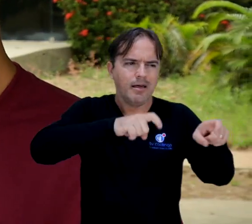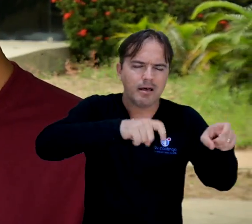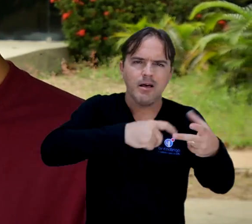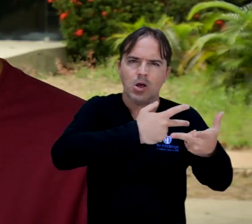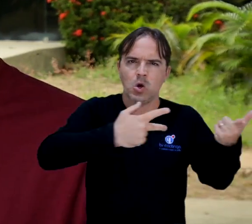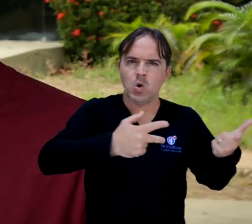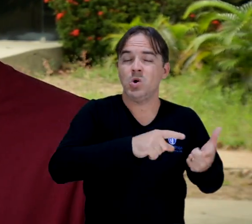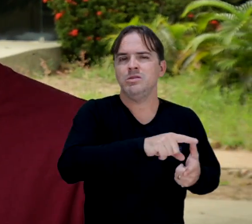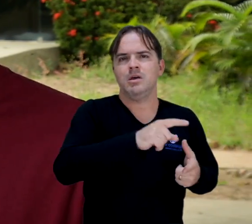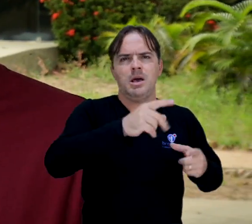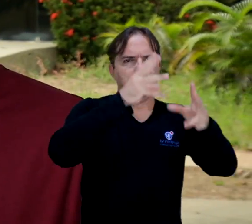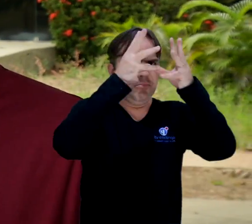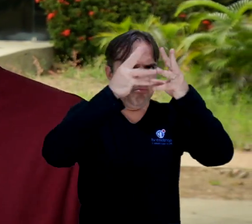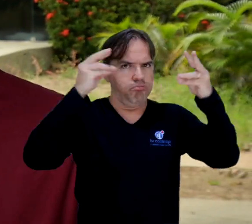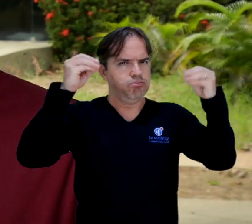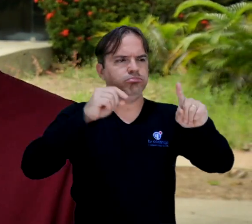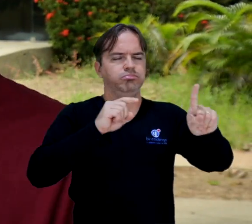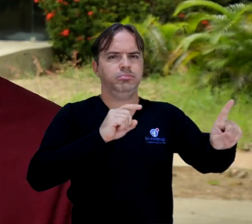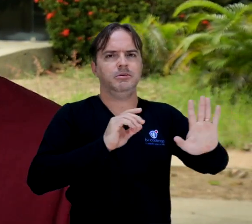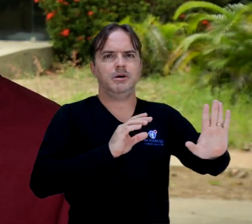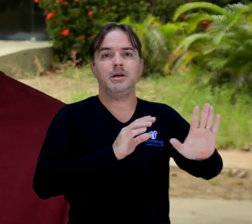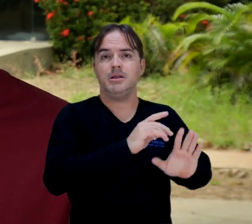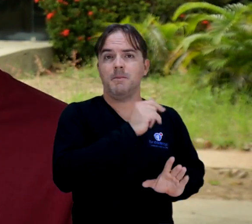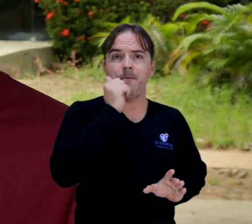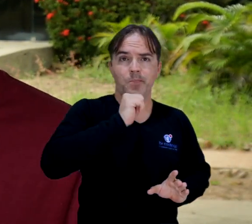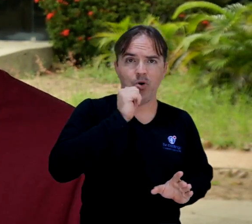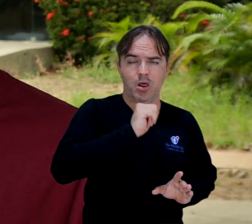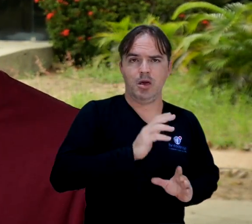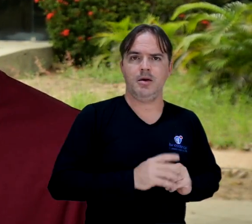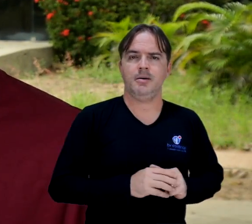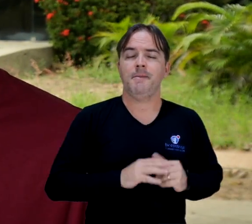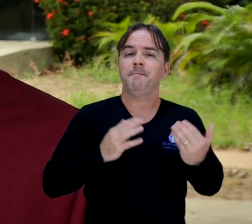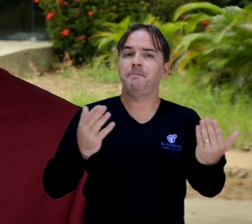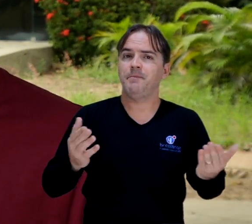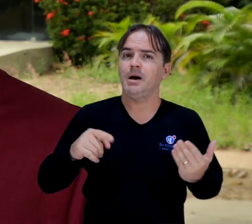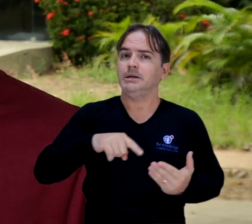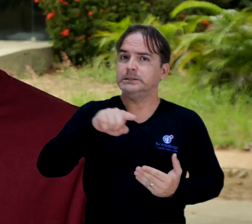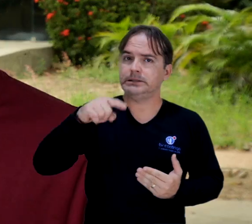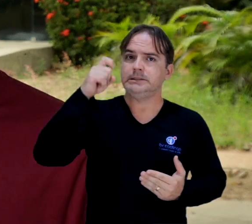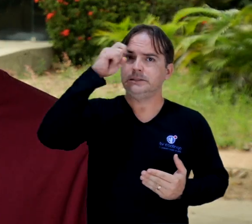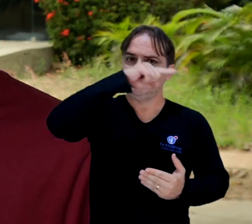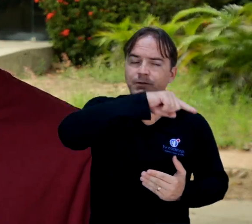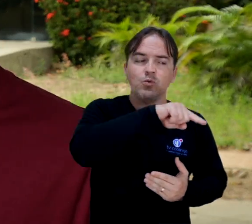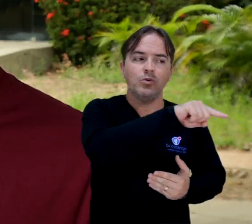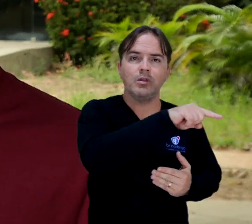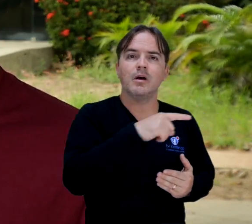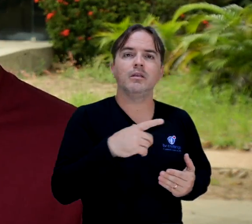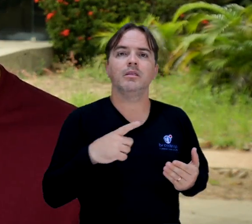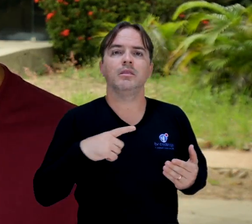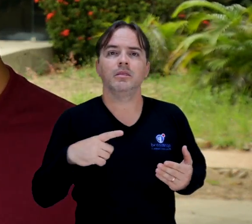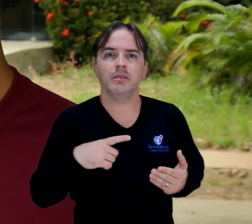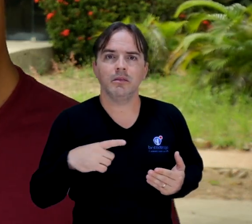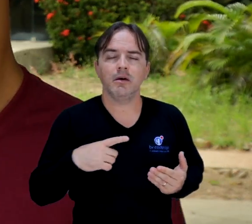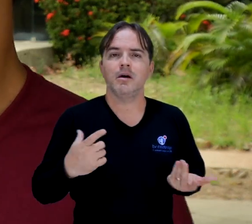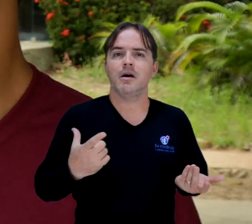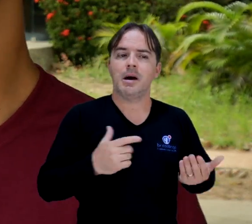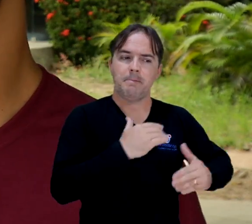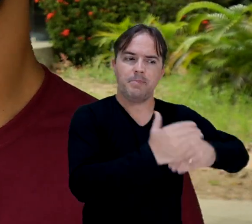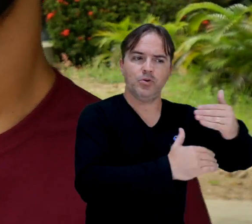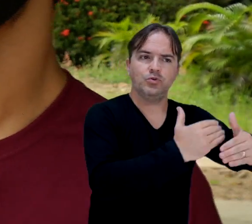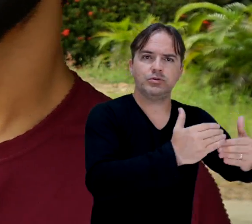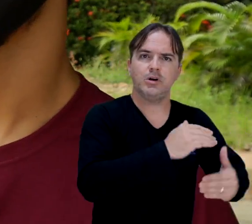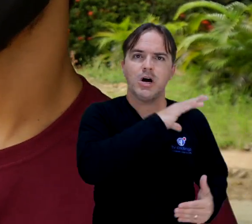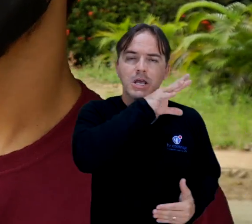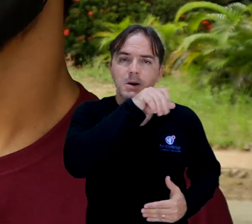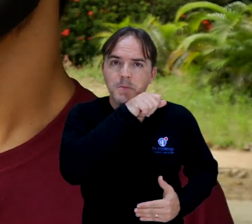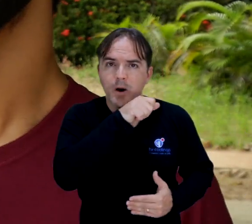associados para desmistificar essa questão da mulher. A gente vai ter temáticas relacionadas às próprias dificuldades que hoje se encontram dentro